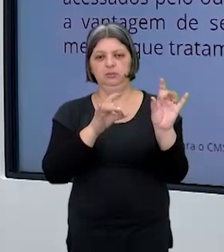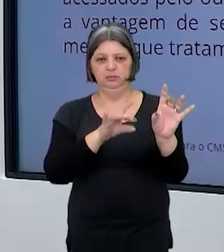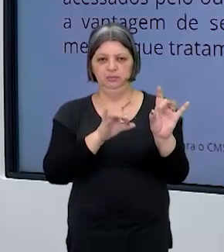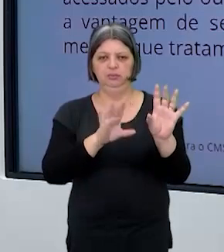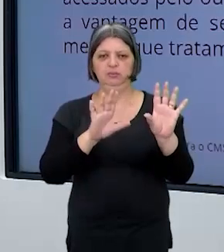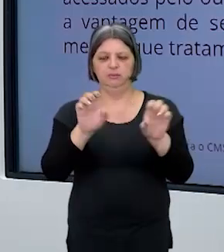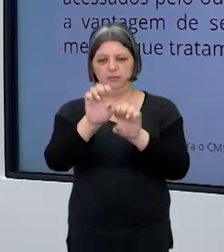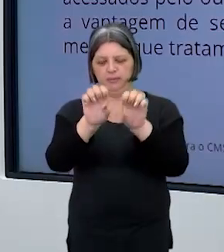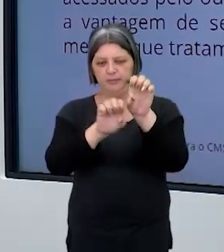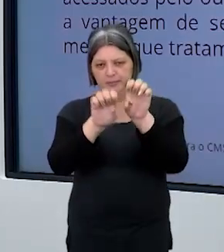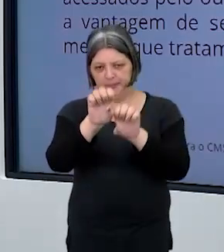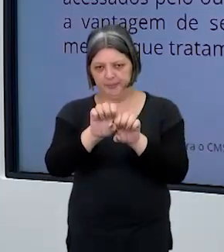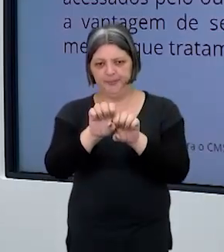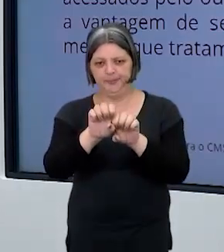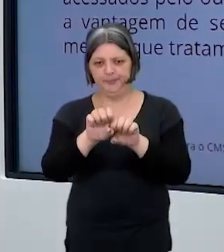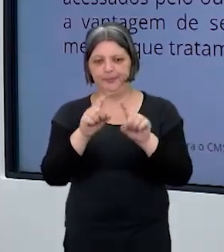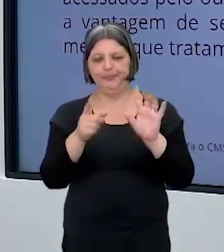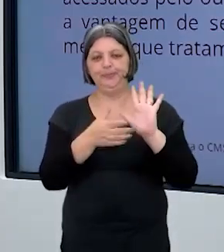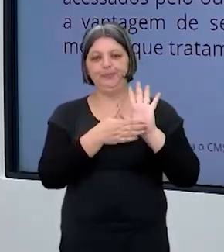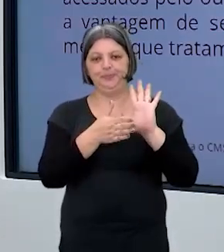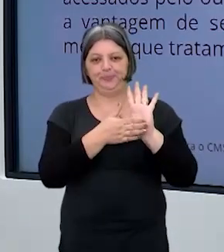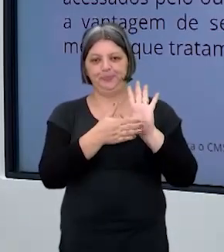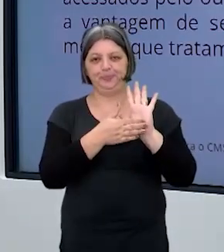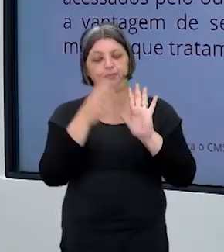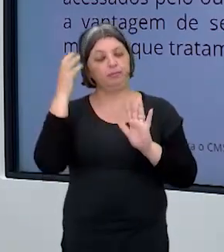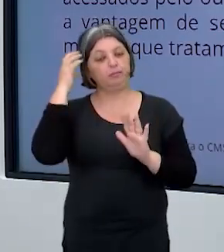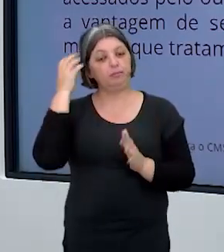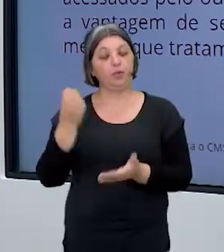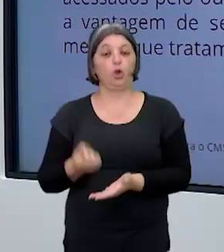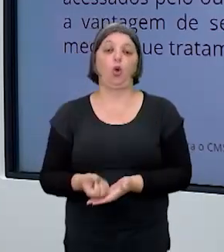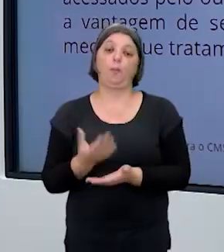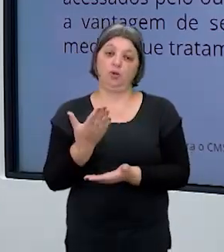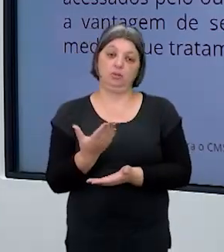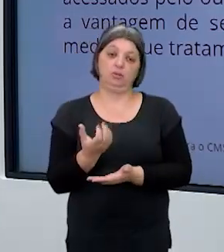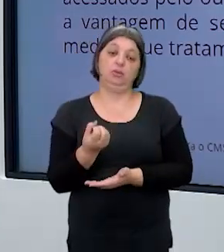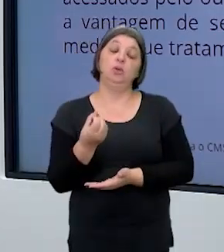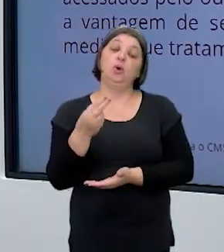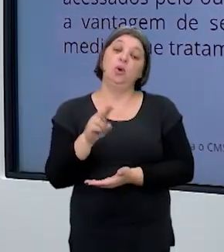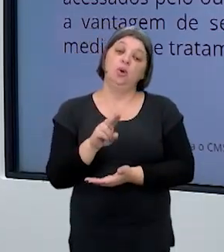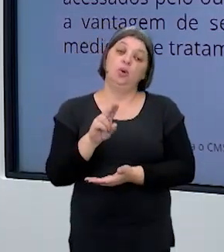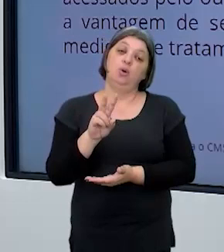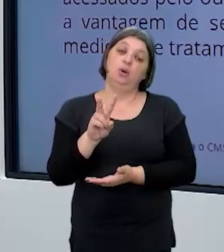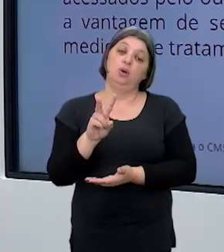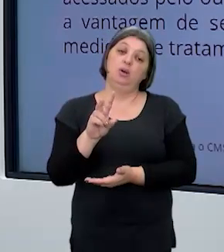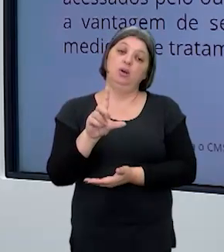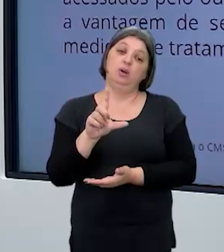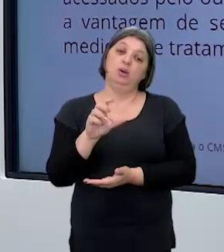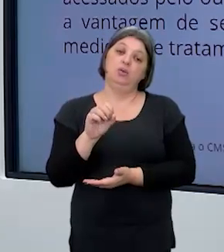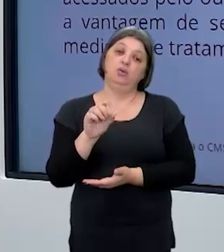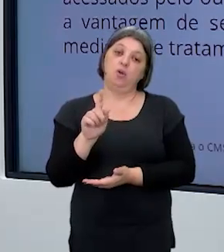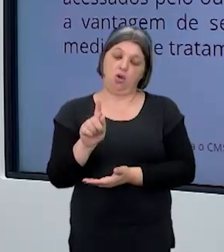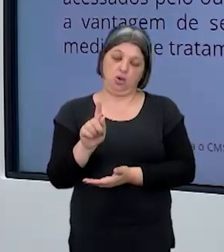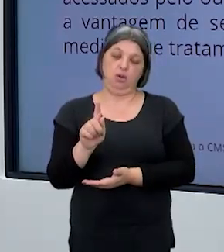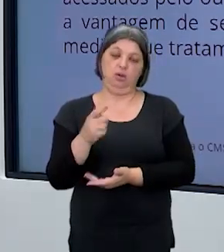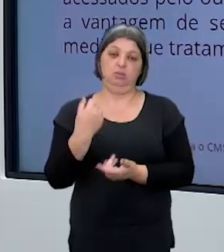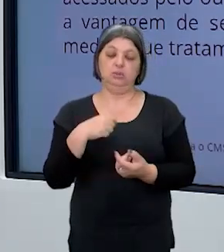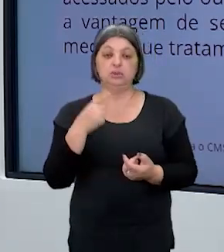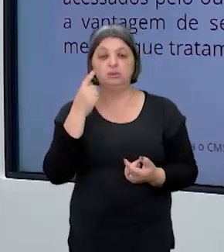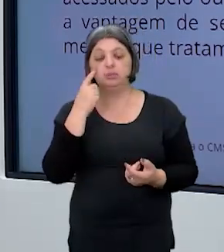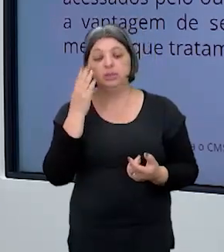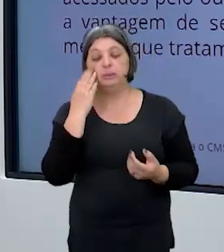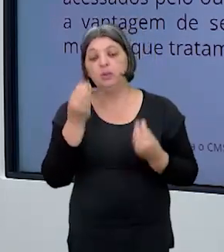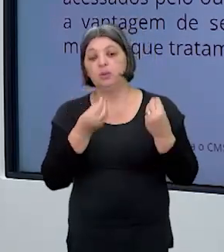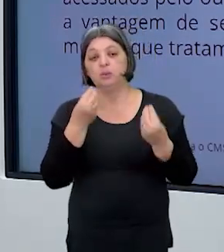possível, até porque nós propomos para vocês ou um podcast ou um vlog. Aí vocês têm que observar dentro da comunidade